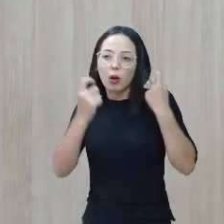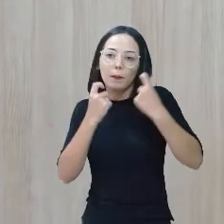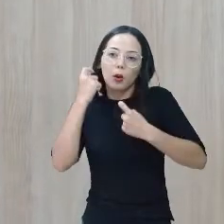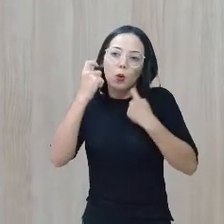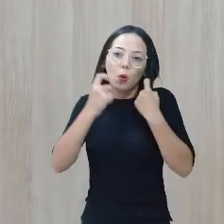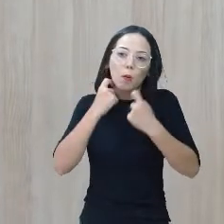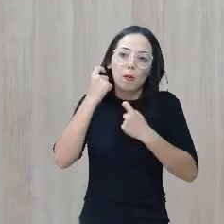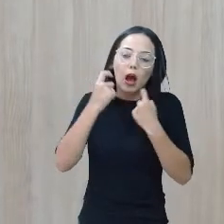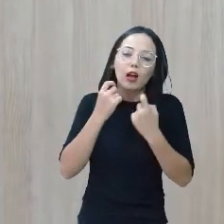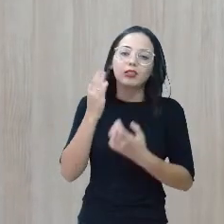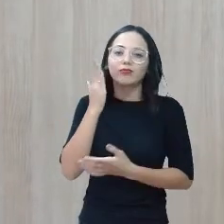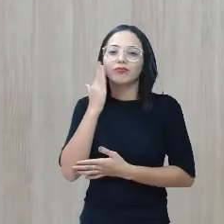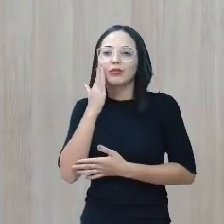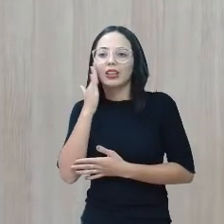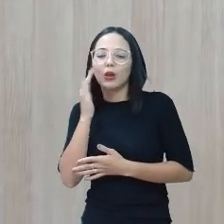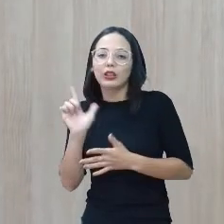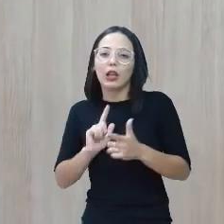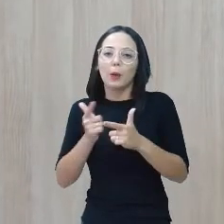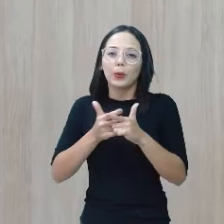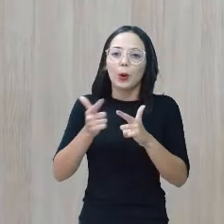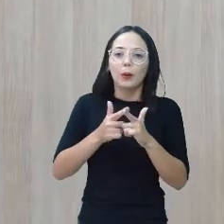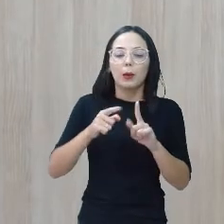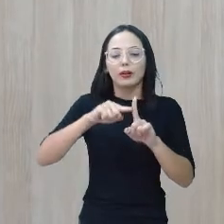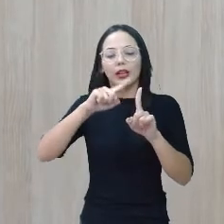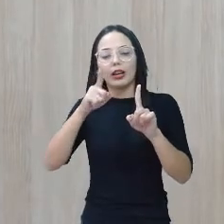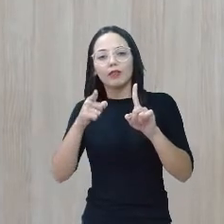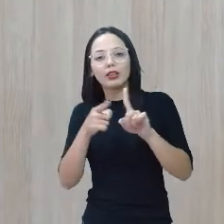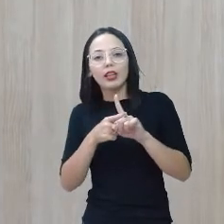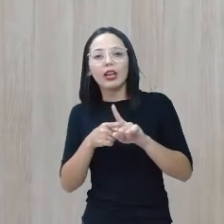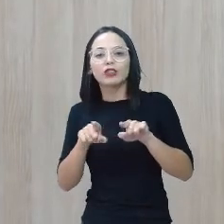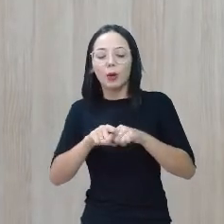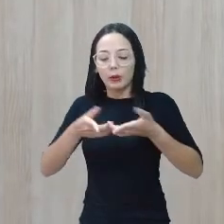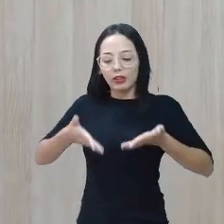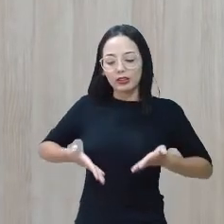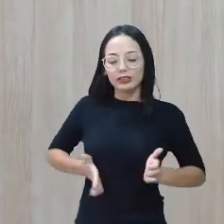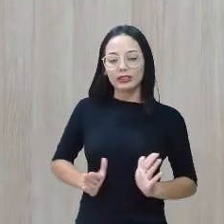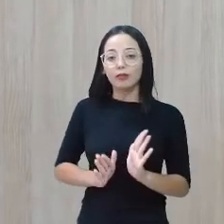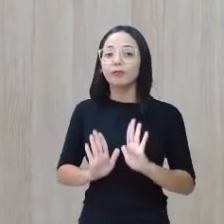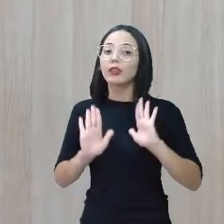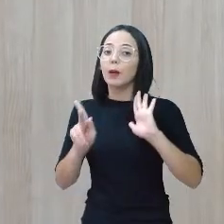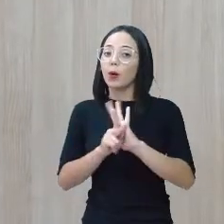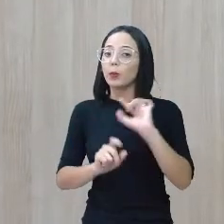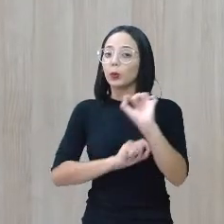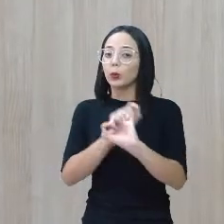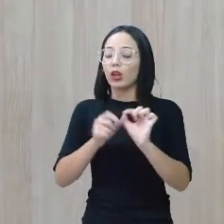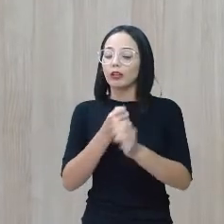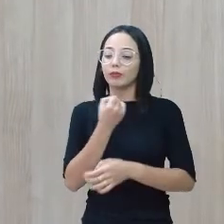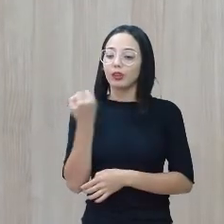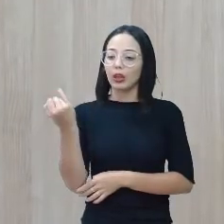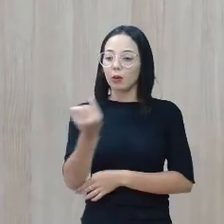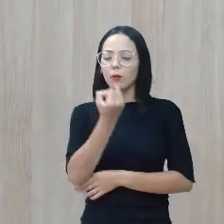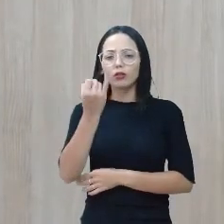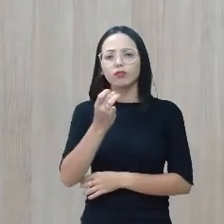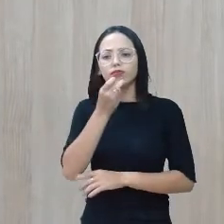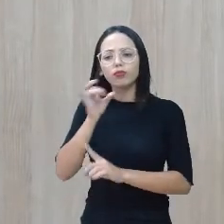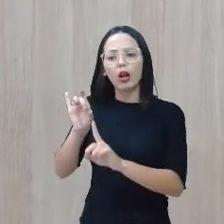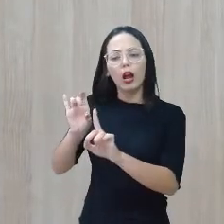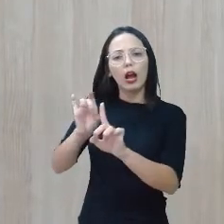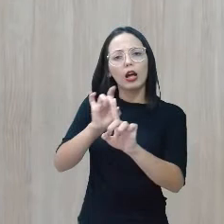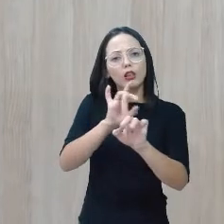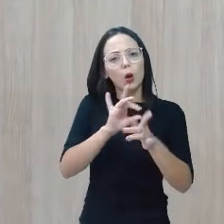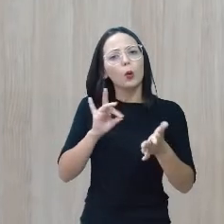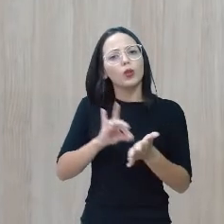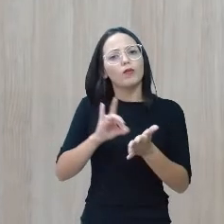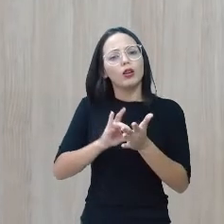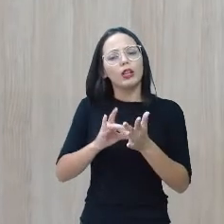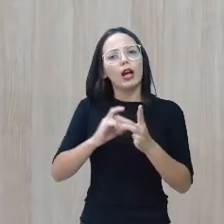preocupadas, podendo ter problemas na gravidez, no parto e etc. Então, é muito importante que cada um realmente